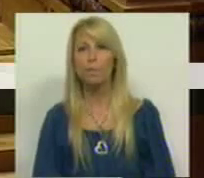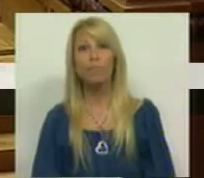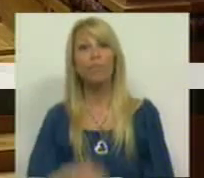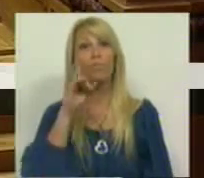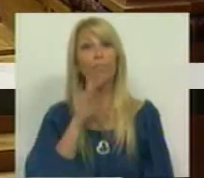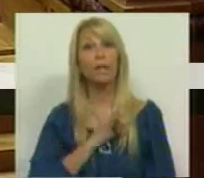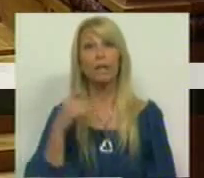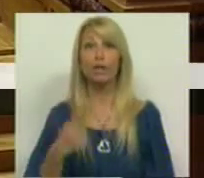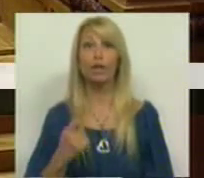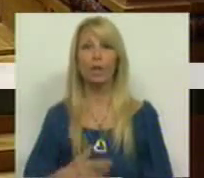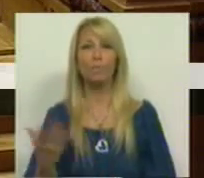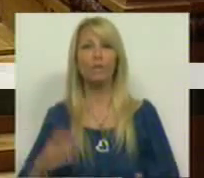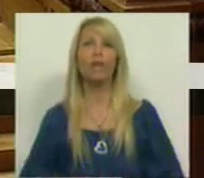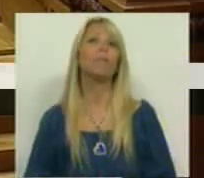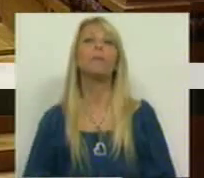Senhora Presidente,